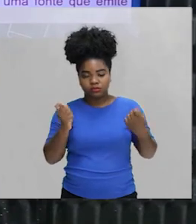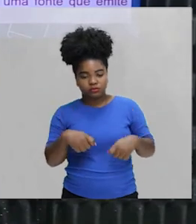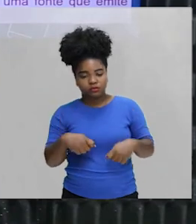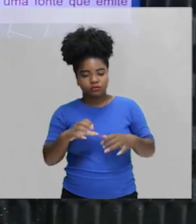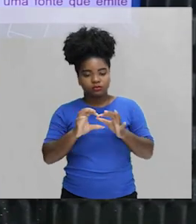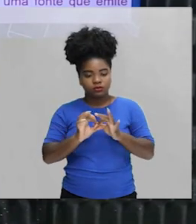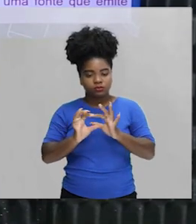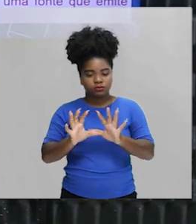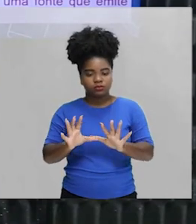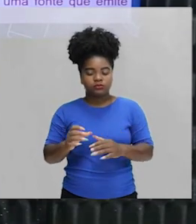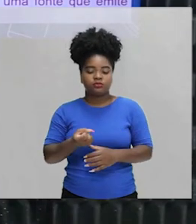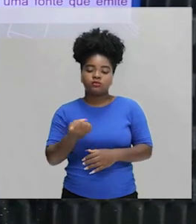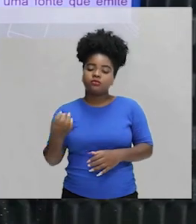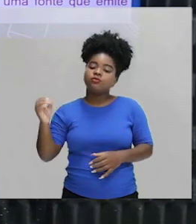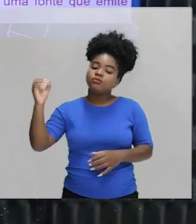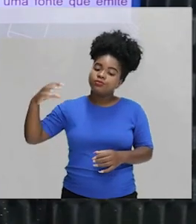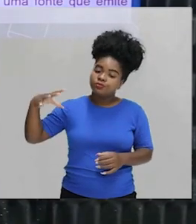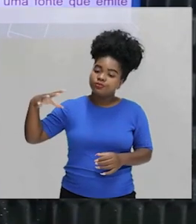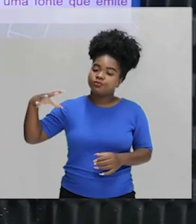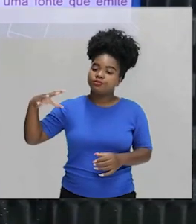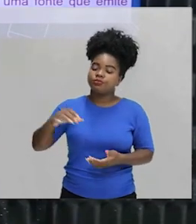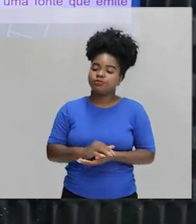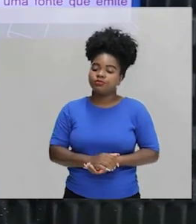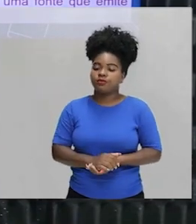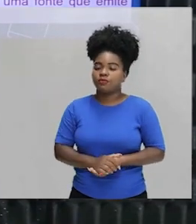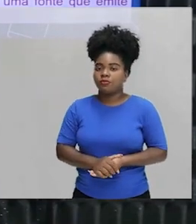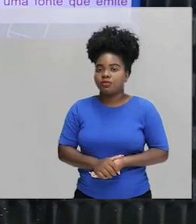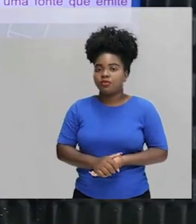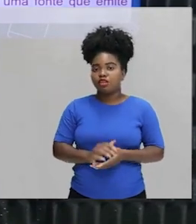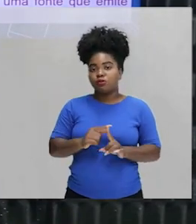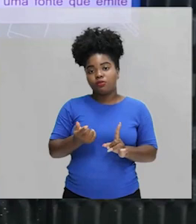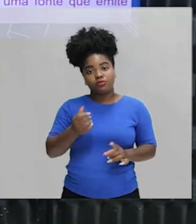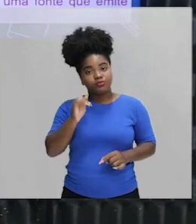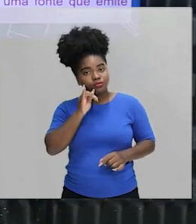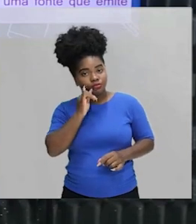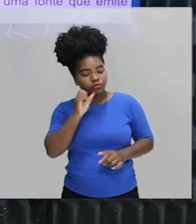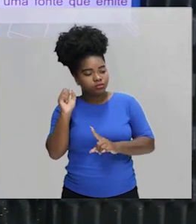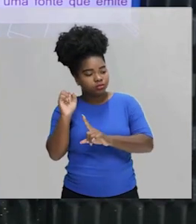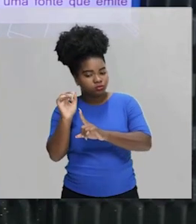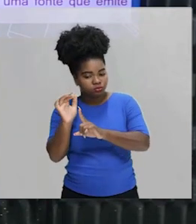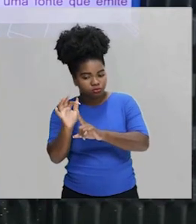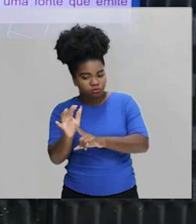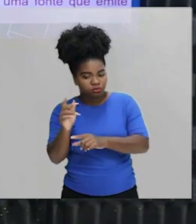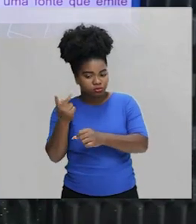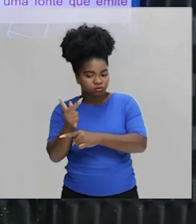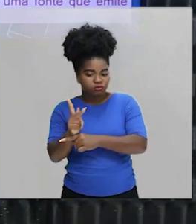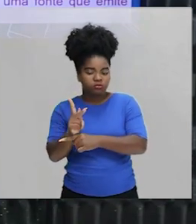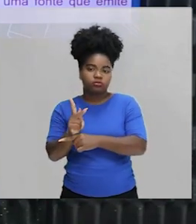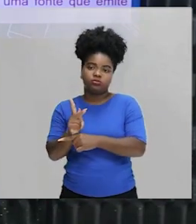uma certa quantidade de luz uma grande quantidade de luz quando são atravessados por corrente mas por exemplo um gás de